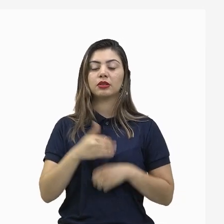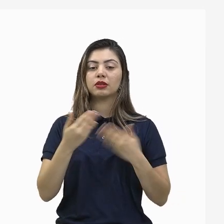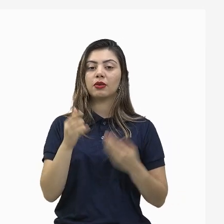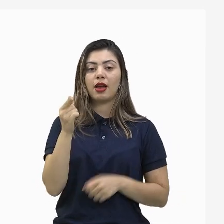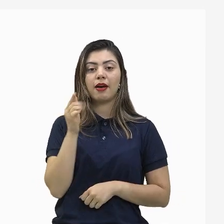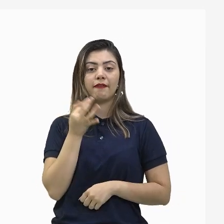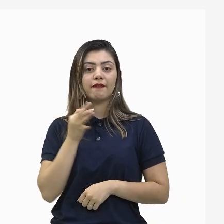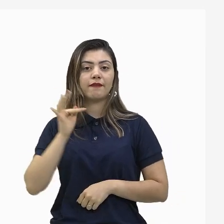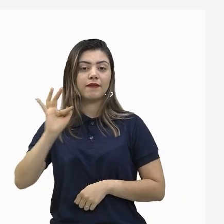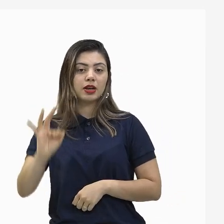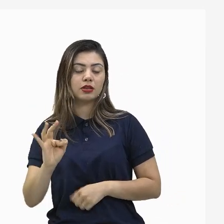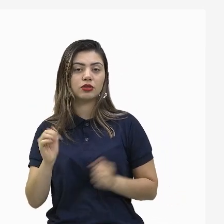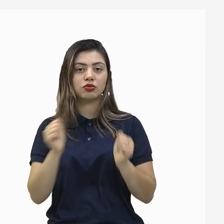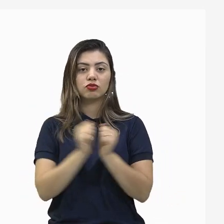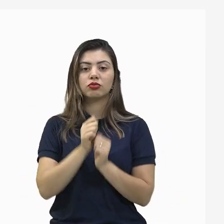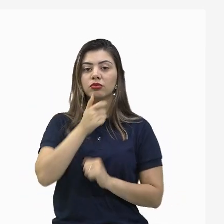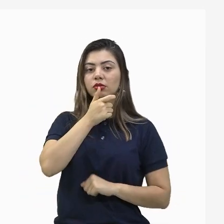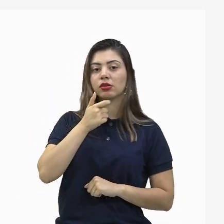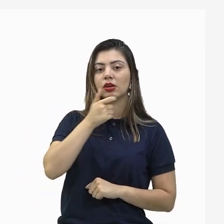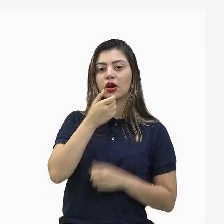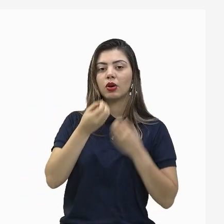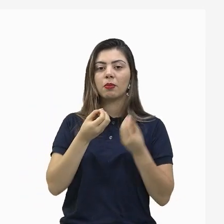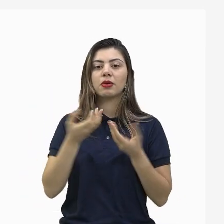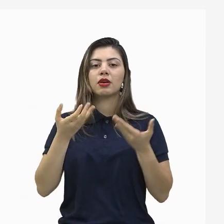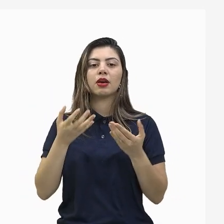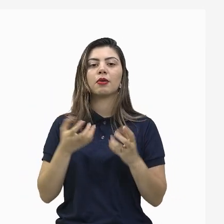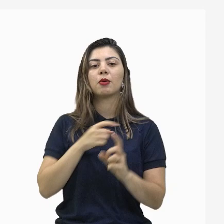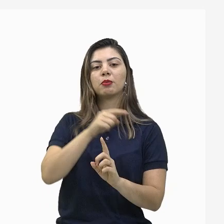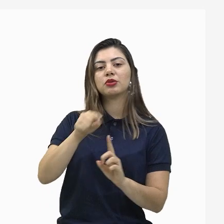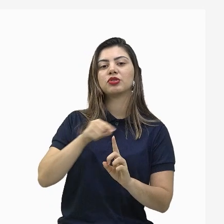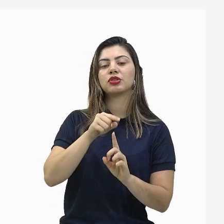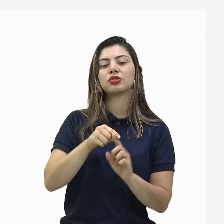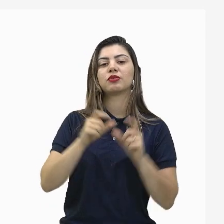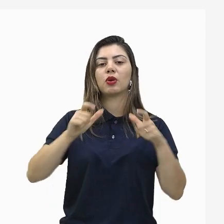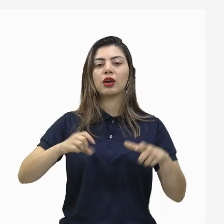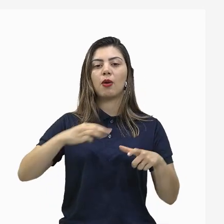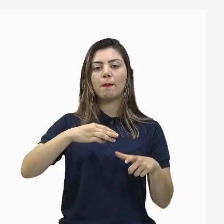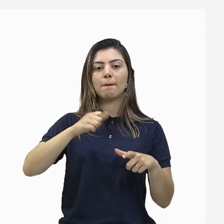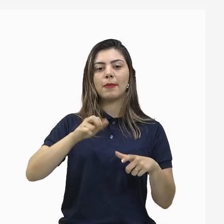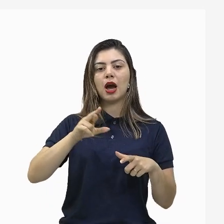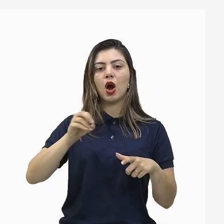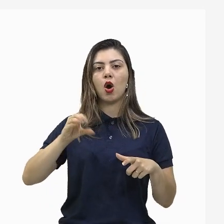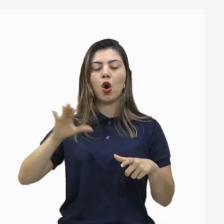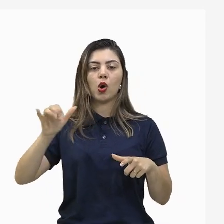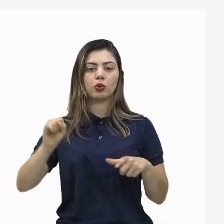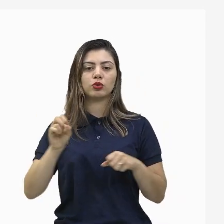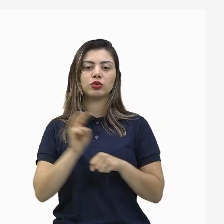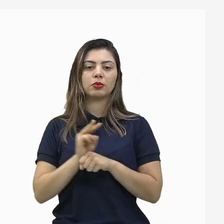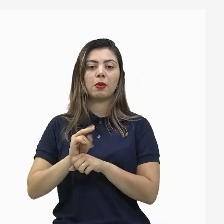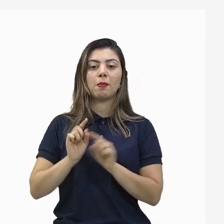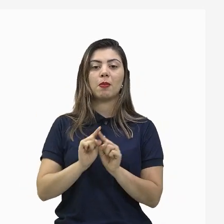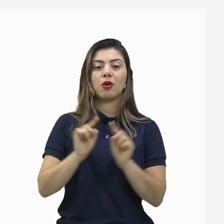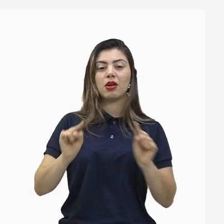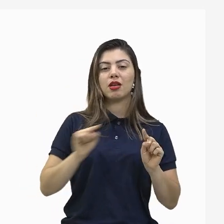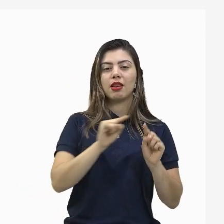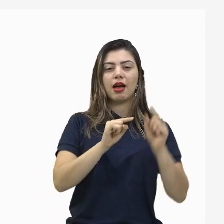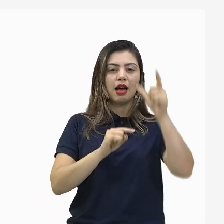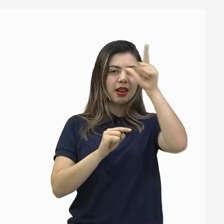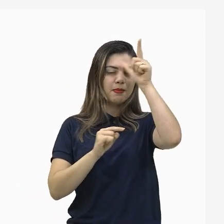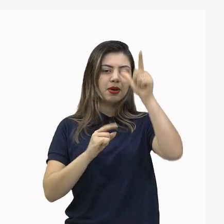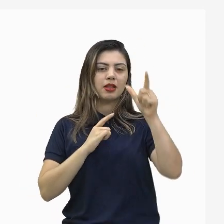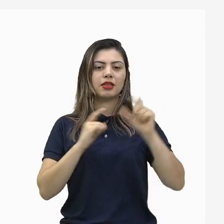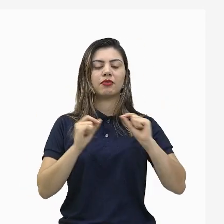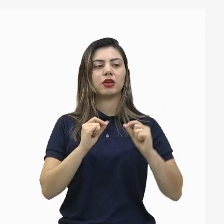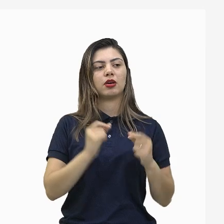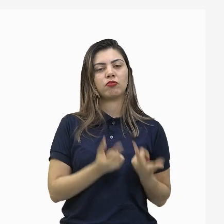Unido, buscava estabelecer um protetorado sobre o Marrocos, enquanto a Alemanha, com seu crescente poder